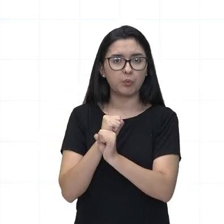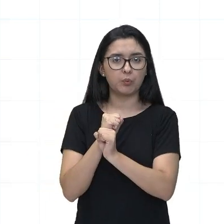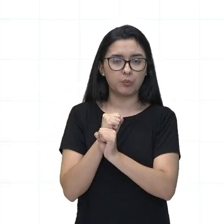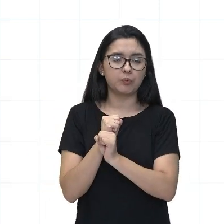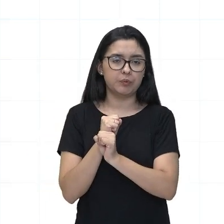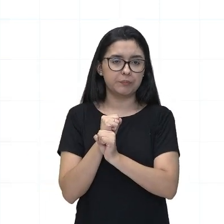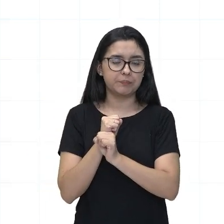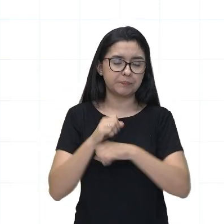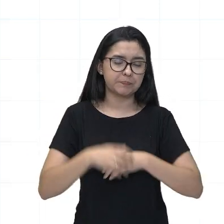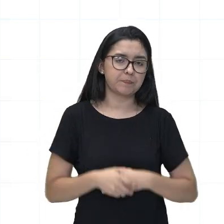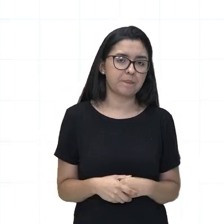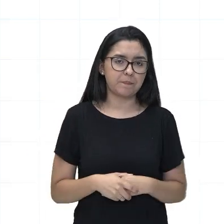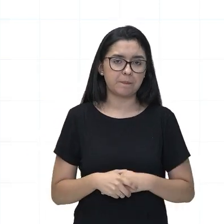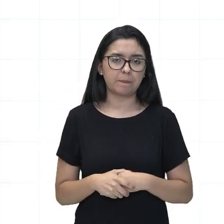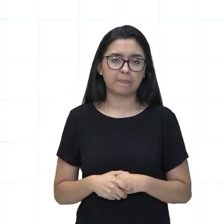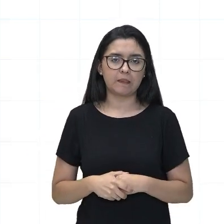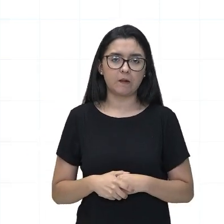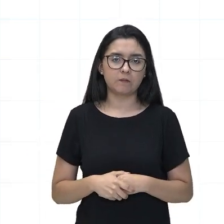acrescentando,